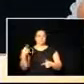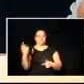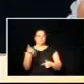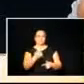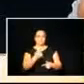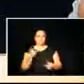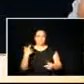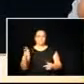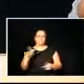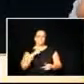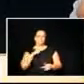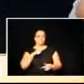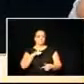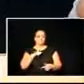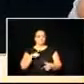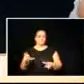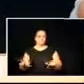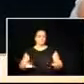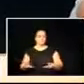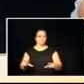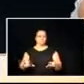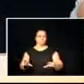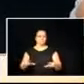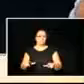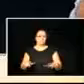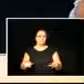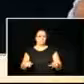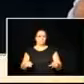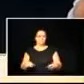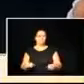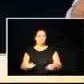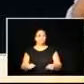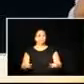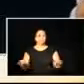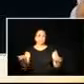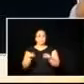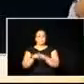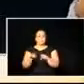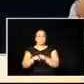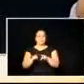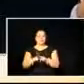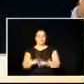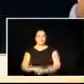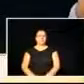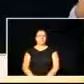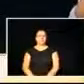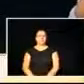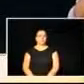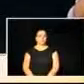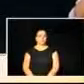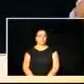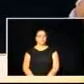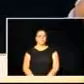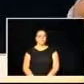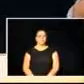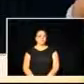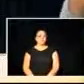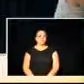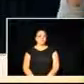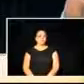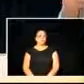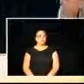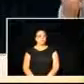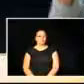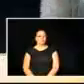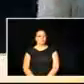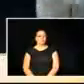ser parceiros dos funcionários da Unital. Nós não estamos aqui para agradar a Unital, nós estamos aqui parceiro dos funcionários da Unital. Deixar